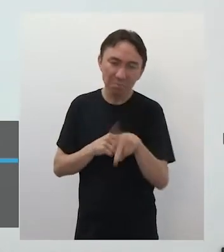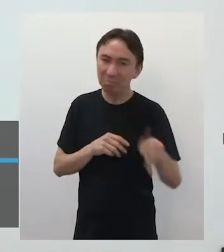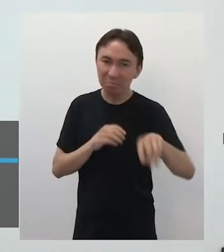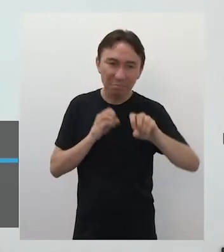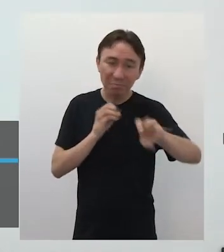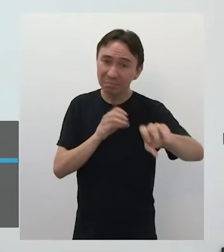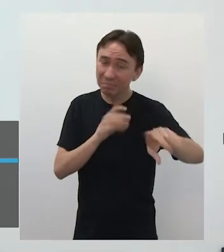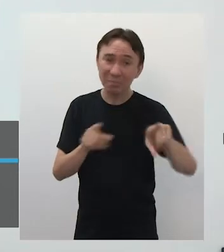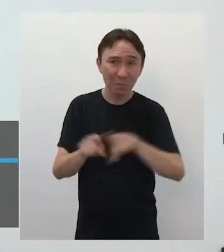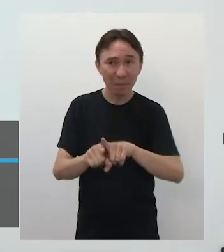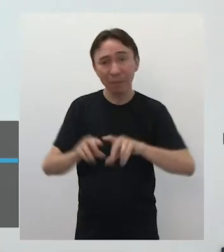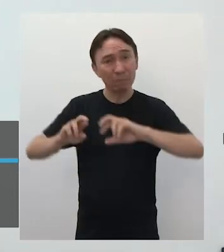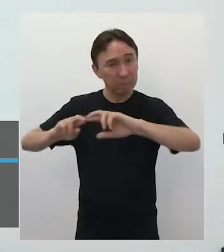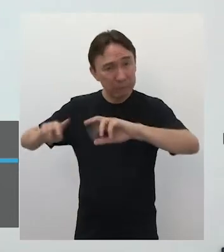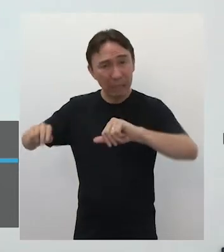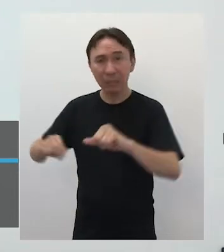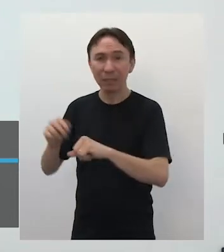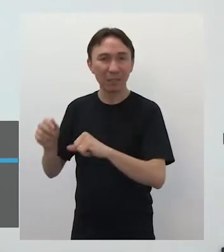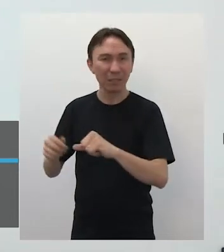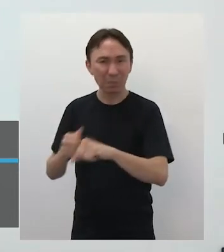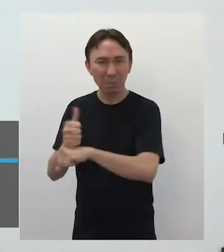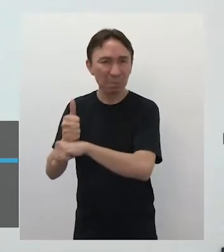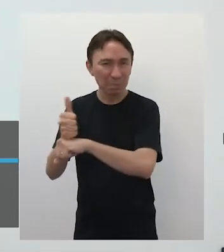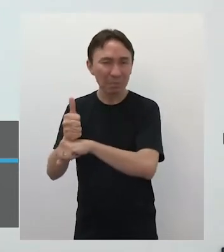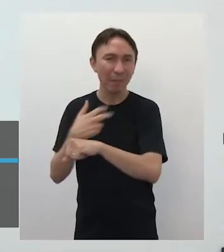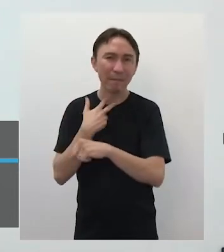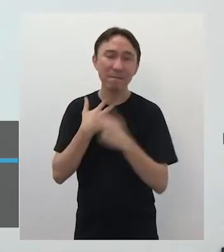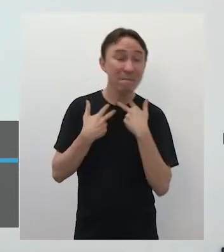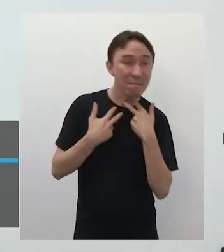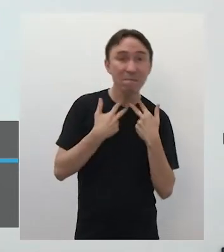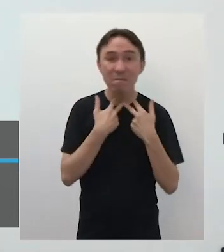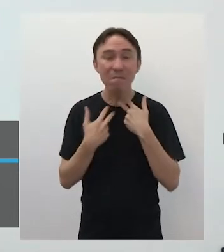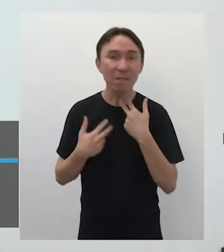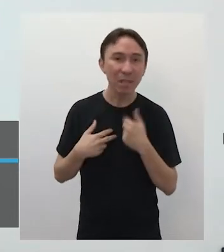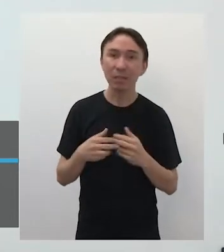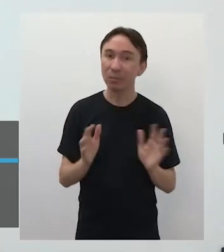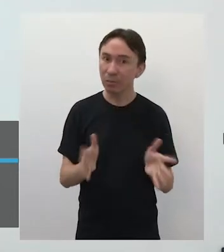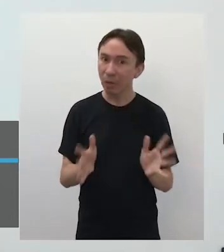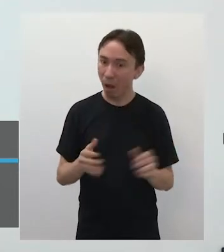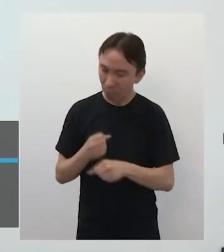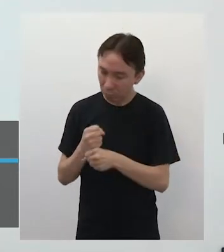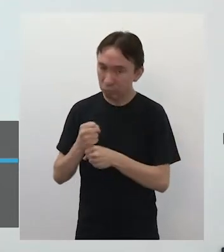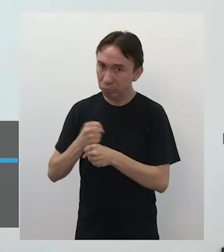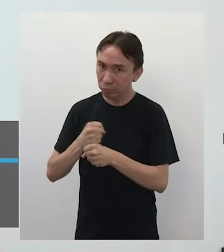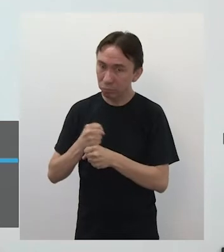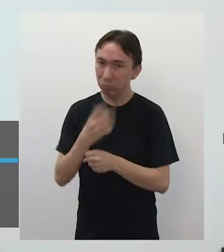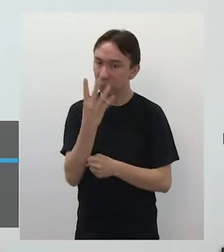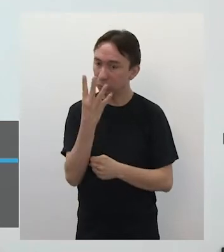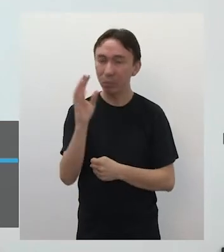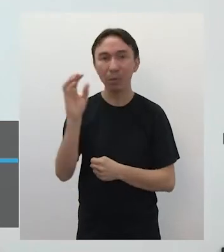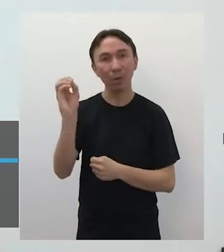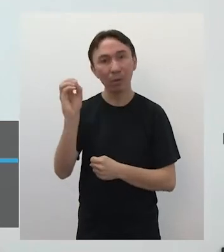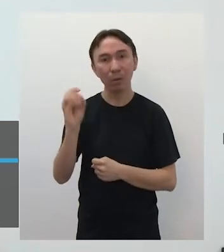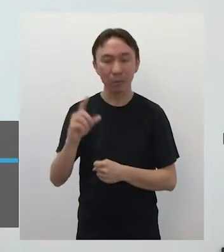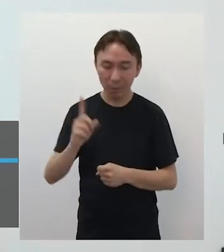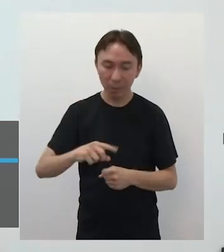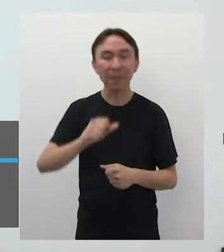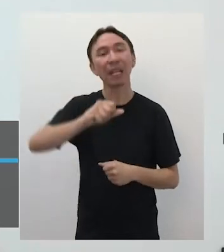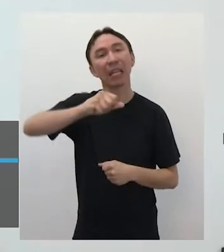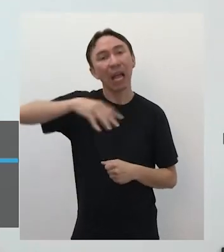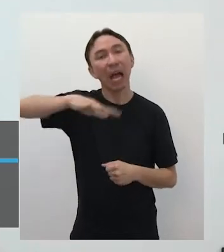Enquanto dirigente de ensino, quando eu fui refletir, quando